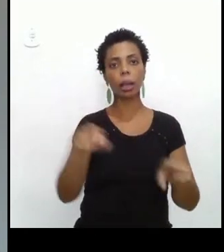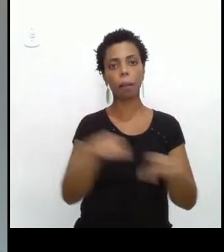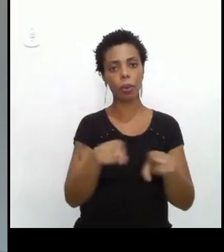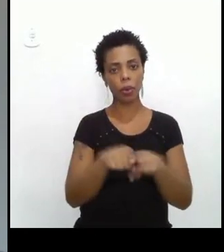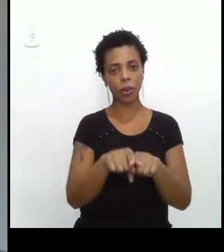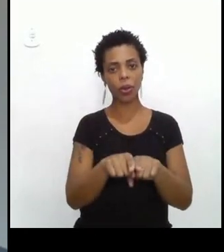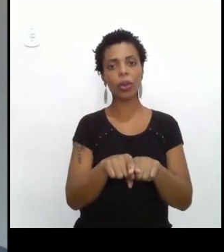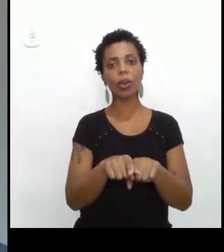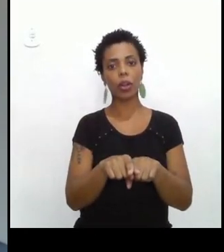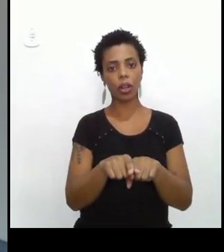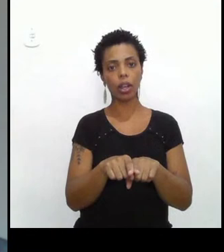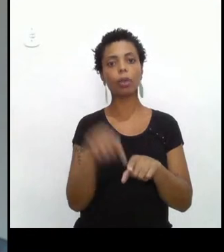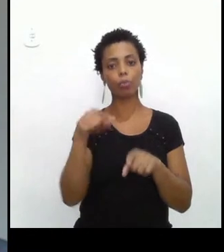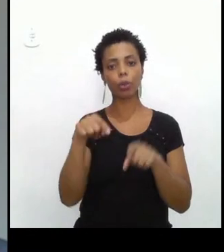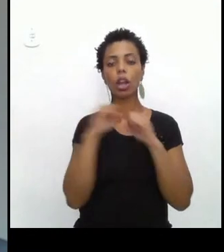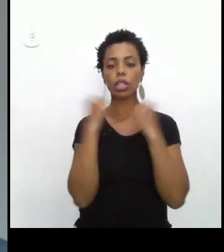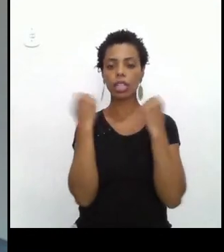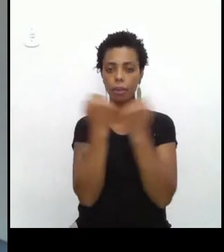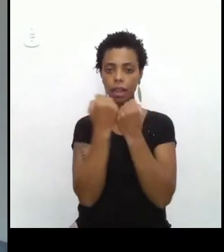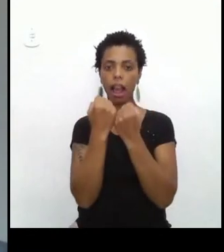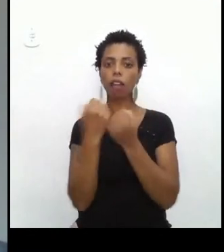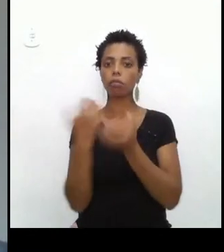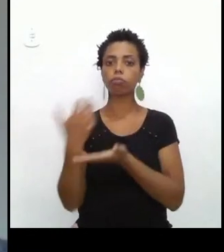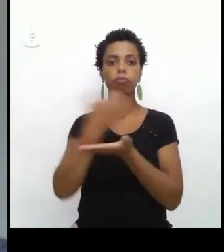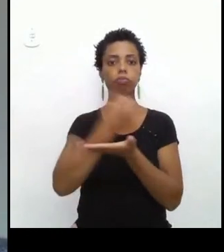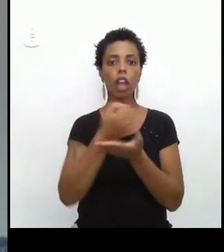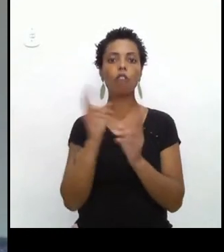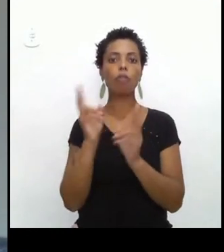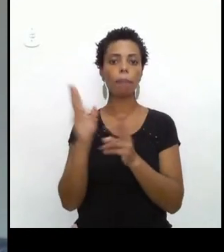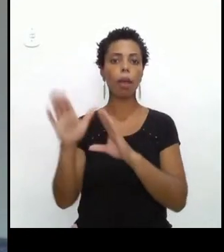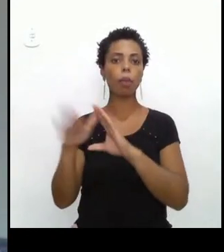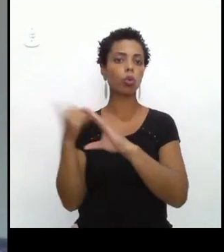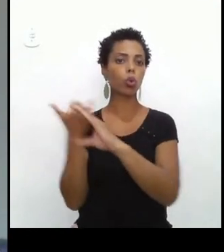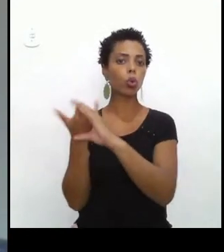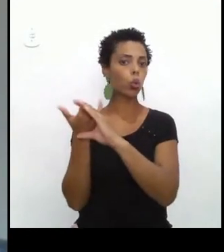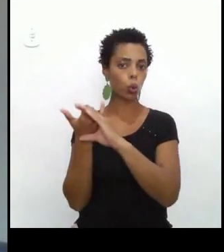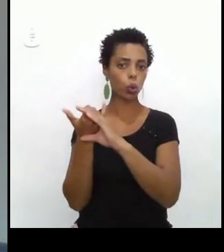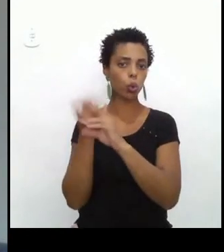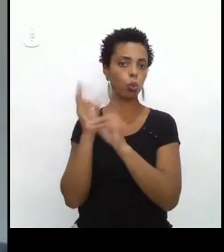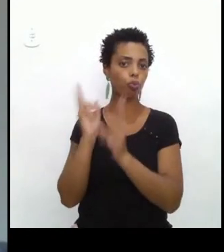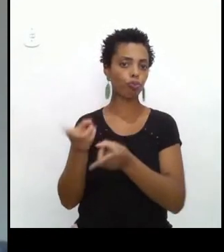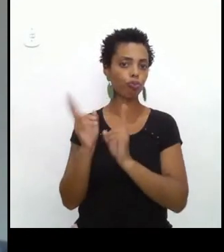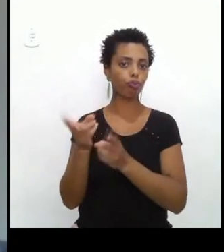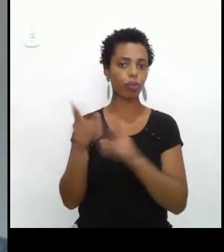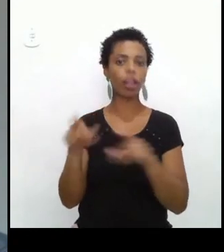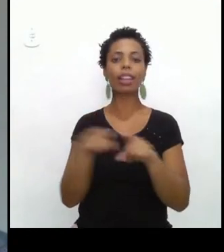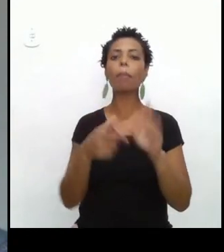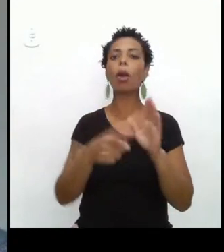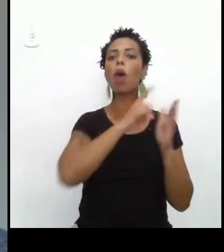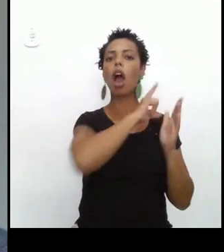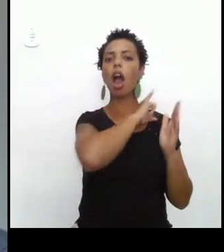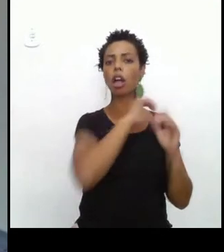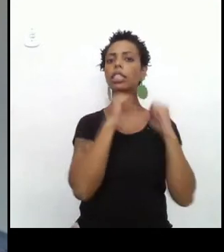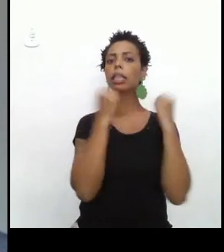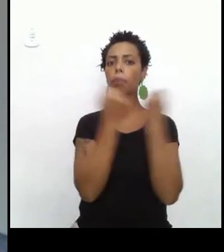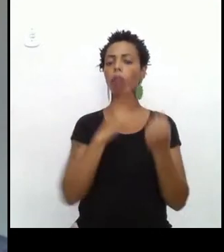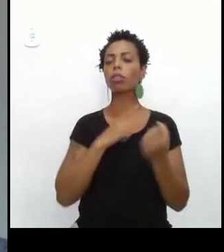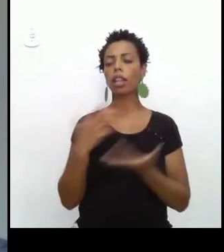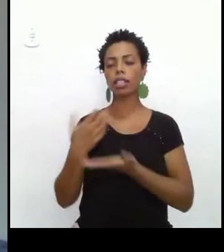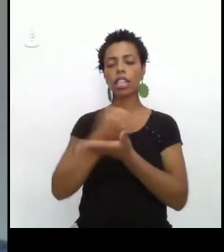Lembrando que você milagre fica todo gravado no nosso canal do YouTube assim como seminários anteriores que já